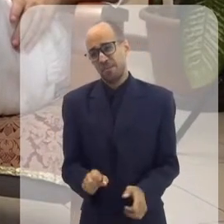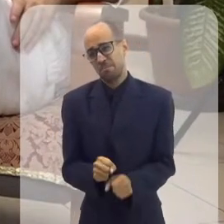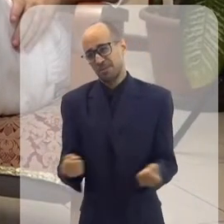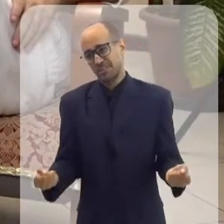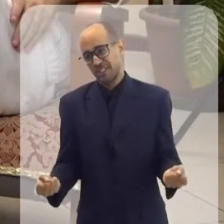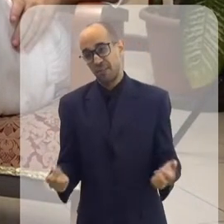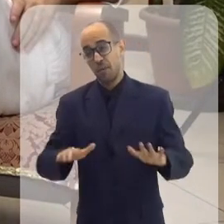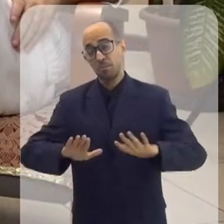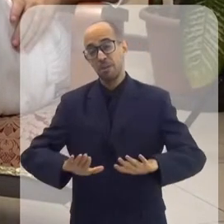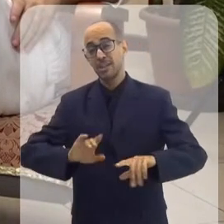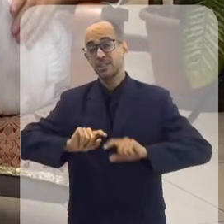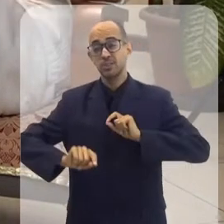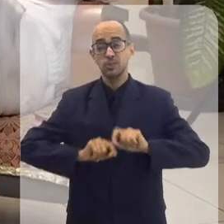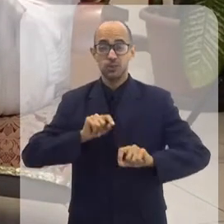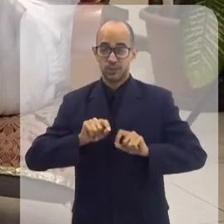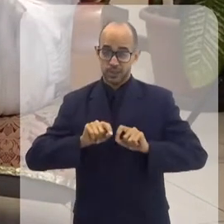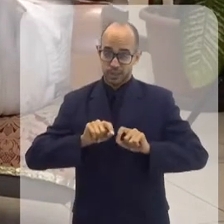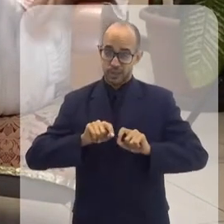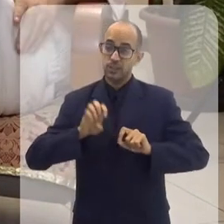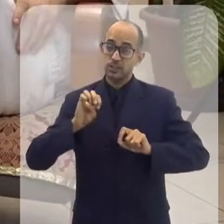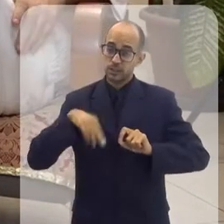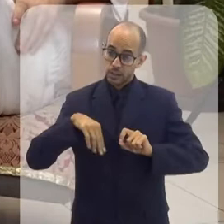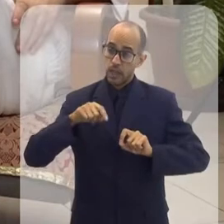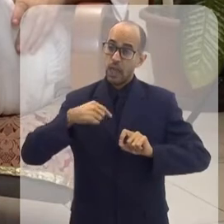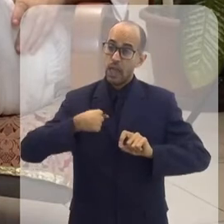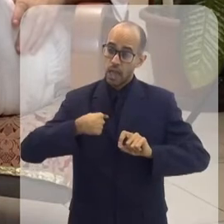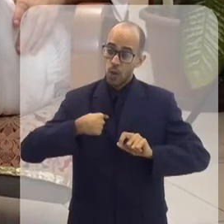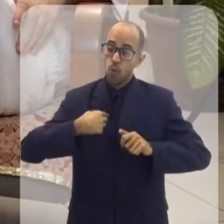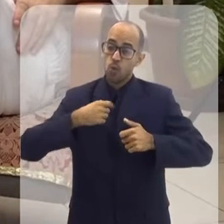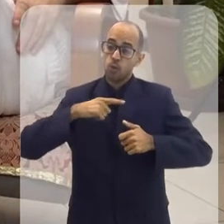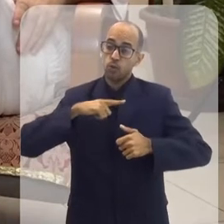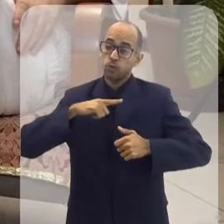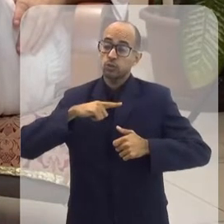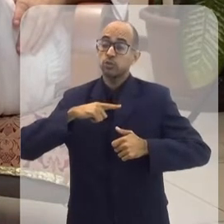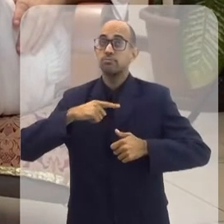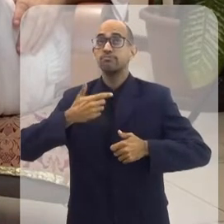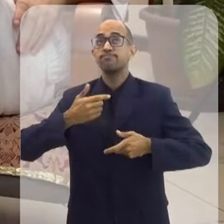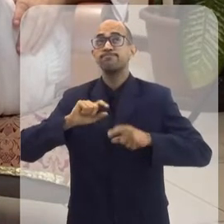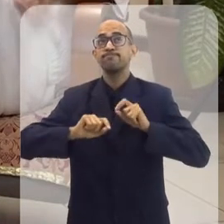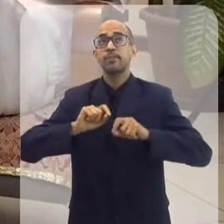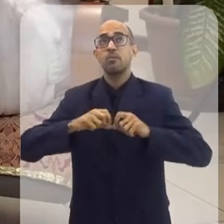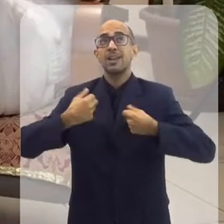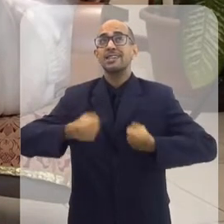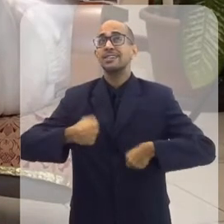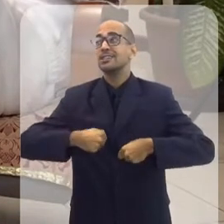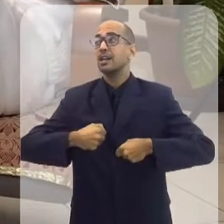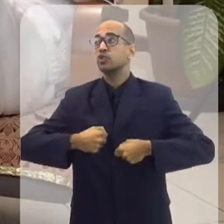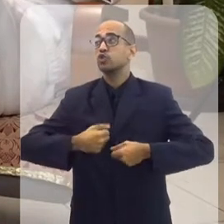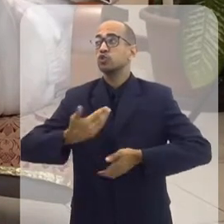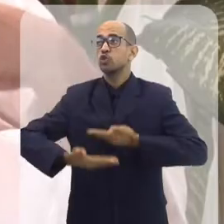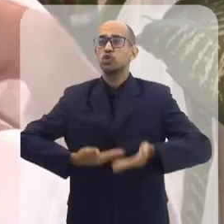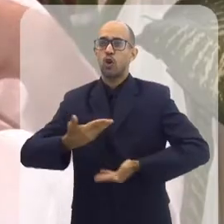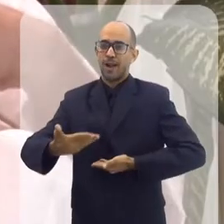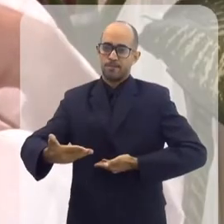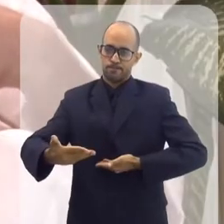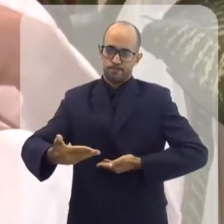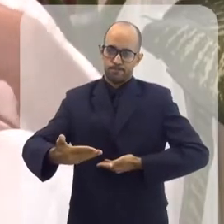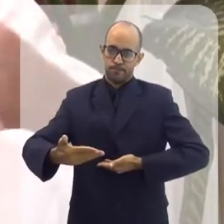disso mas foi Foi sim uma necessidade de trocar